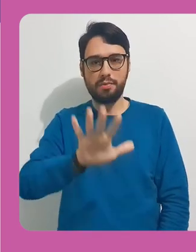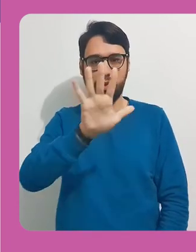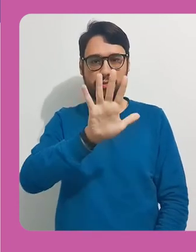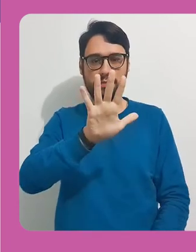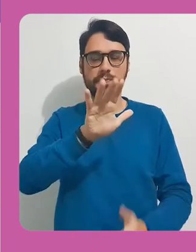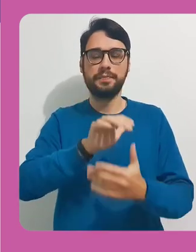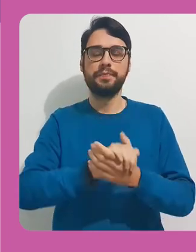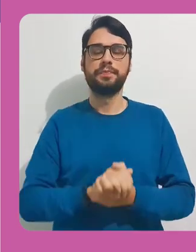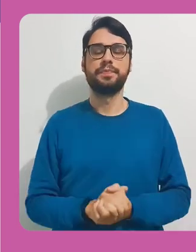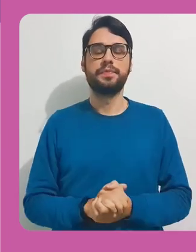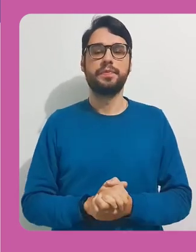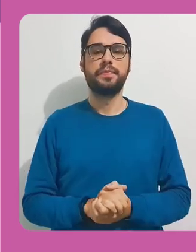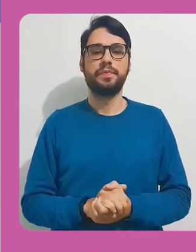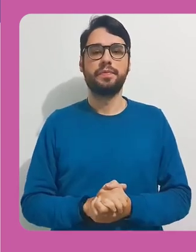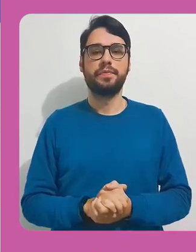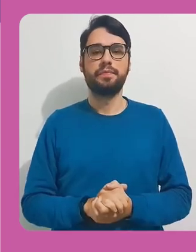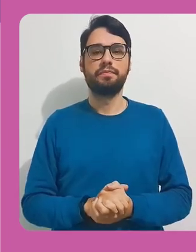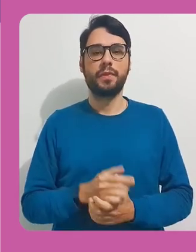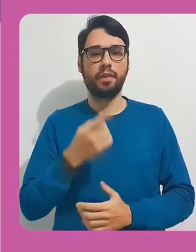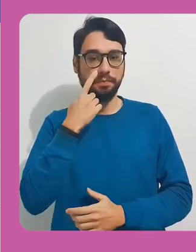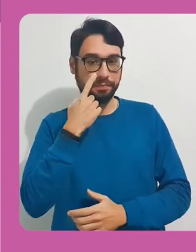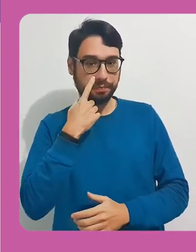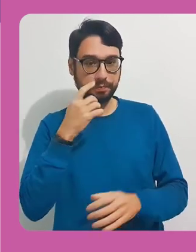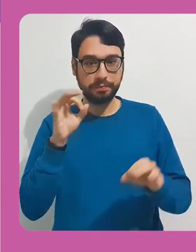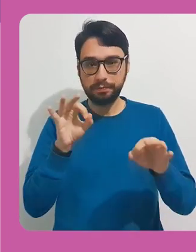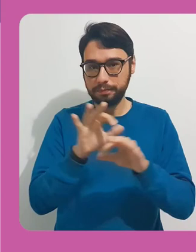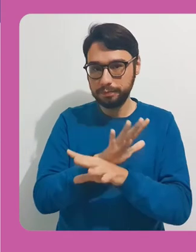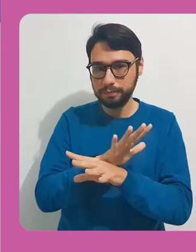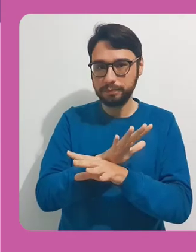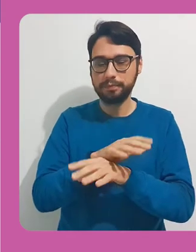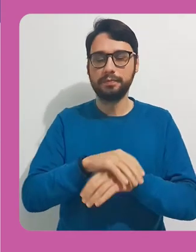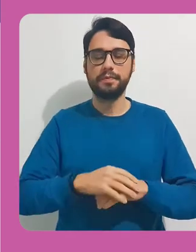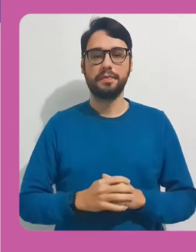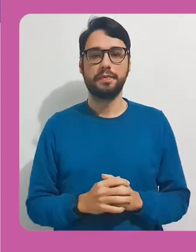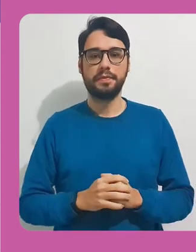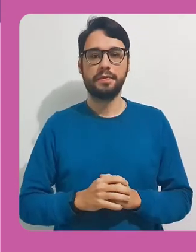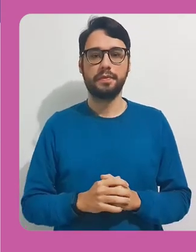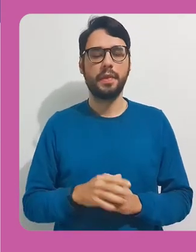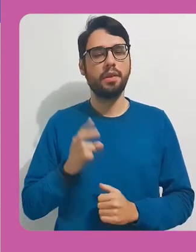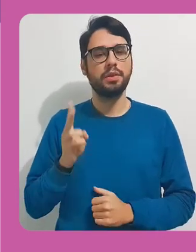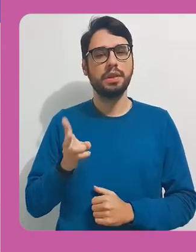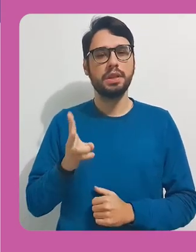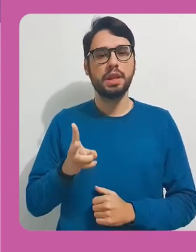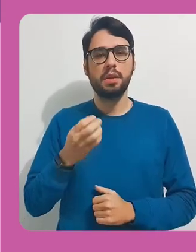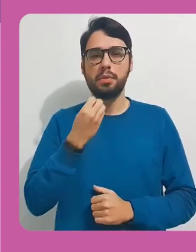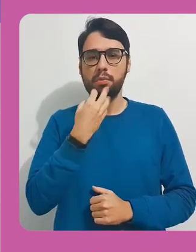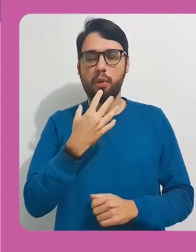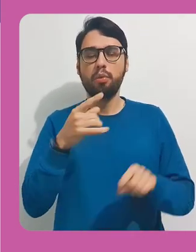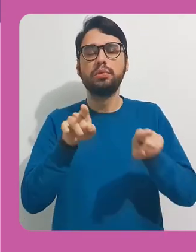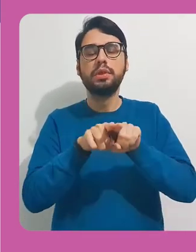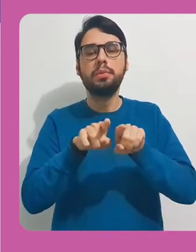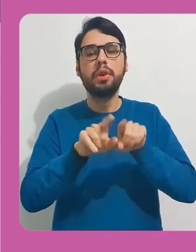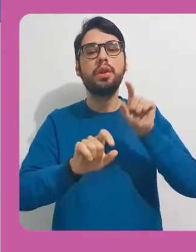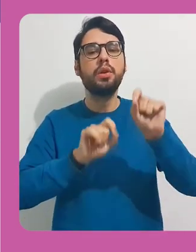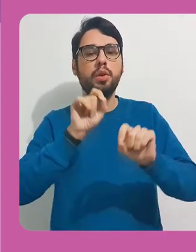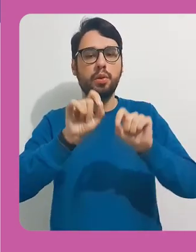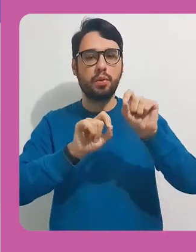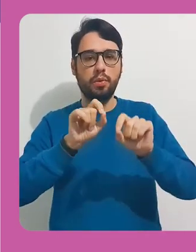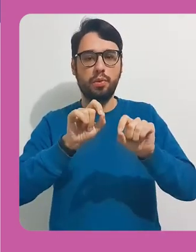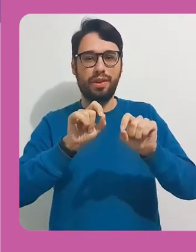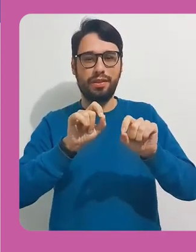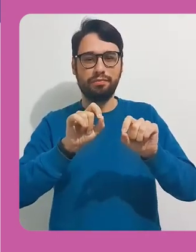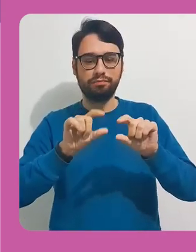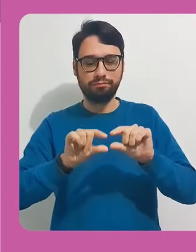e você já tem a imagem aqui. Então, é sempre bom escrever aqui